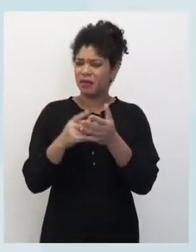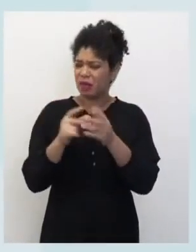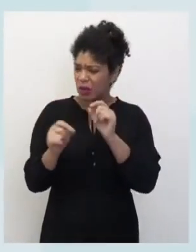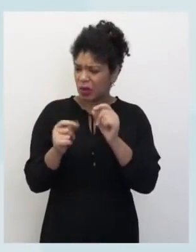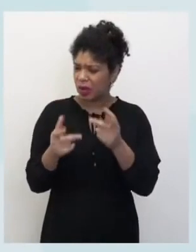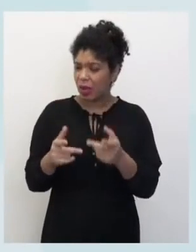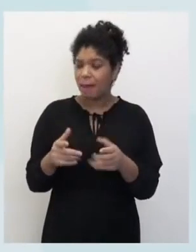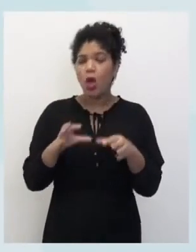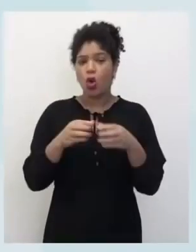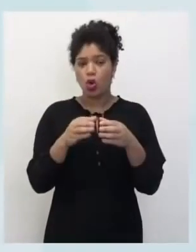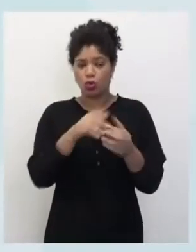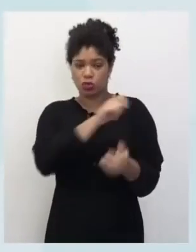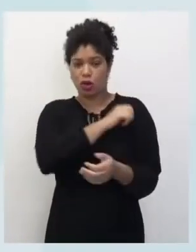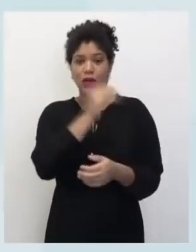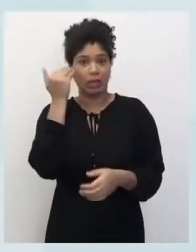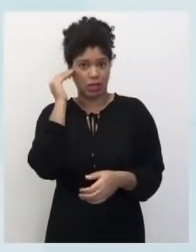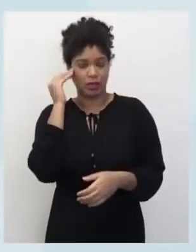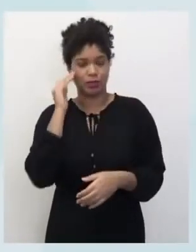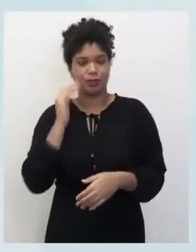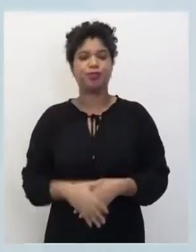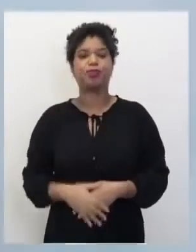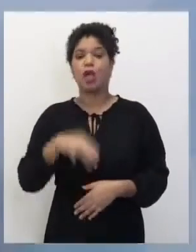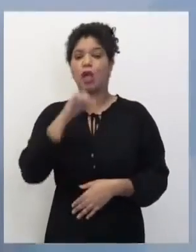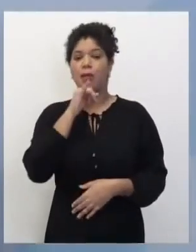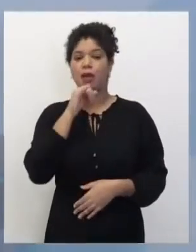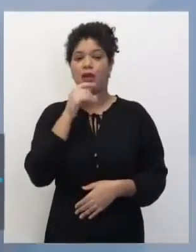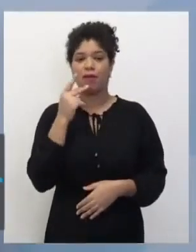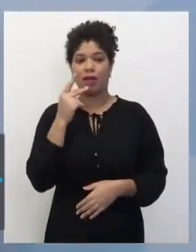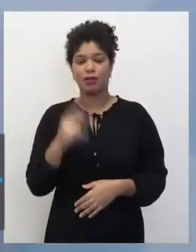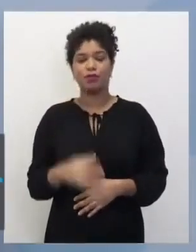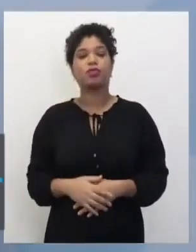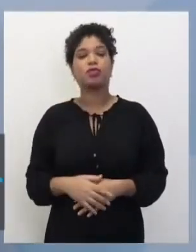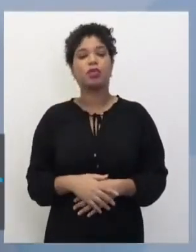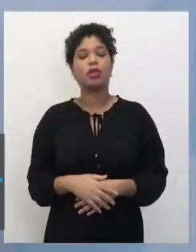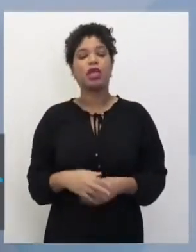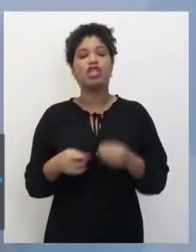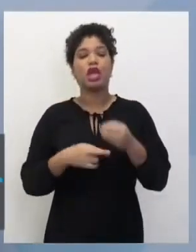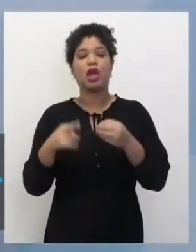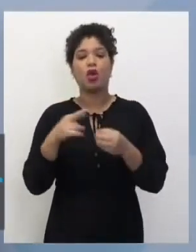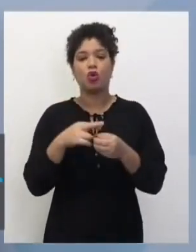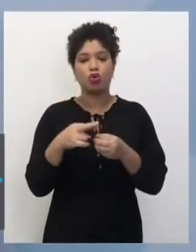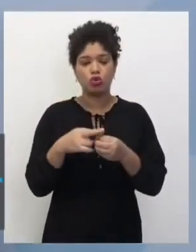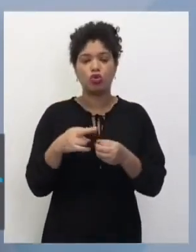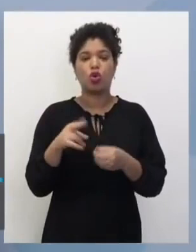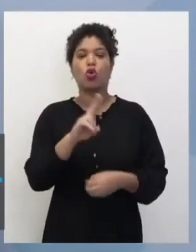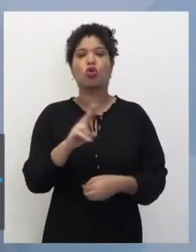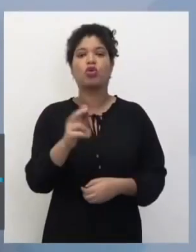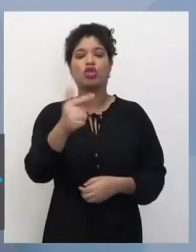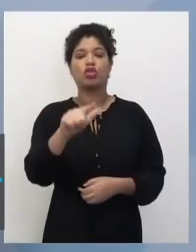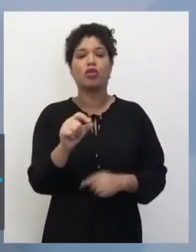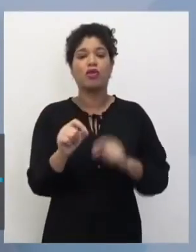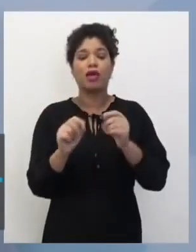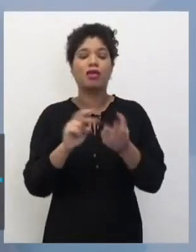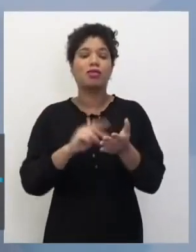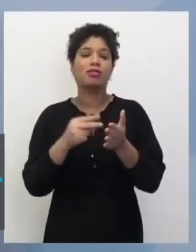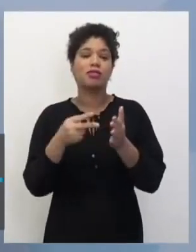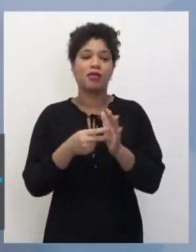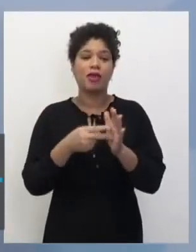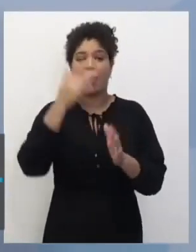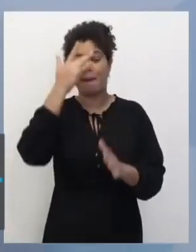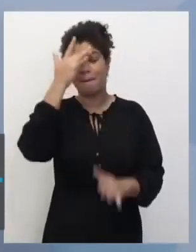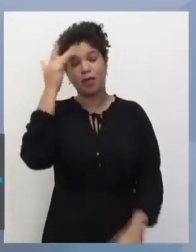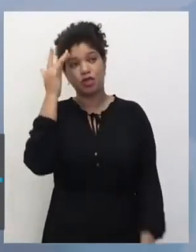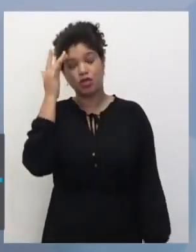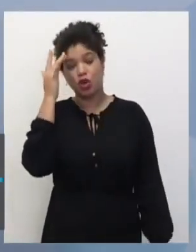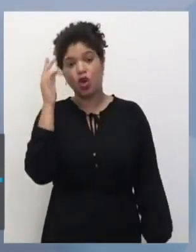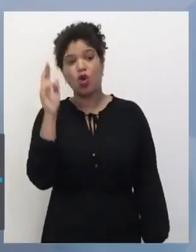os alunos contextualizarem. Então, quando a gente fala de recursos renováveis, a gente está falando daquilo que pode ser recolocado,